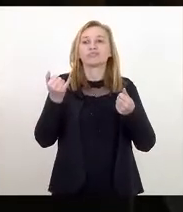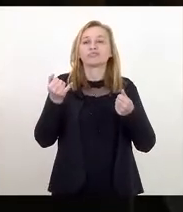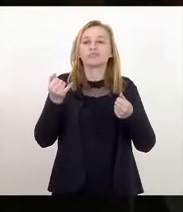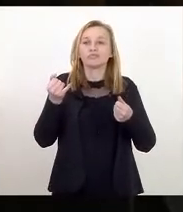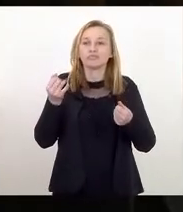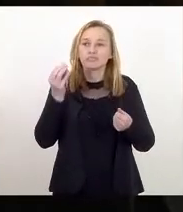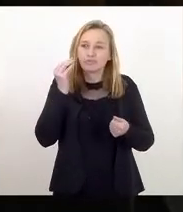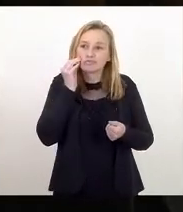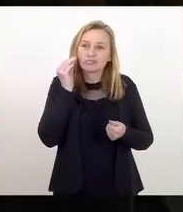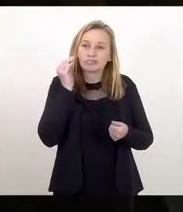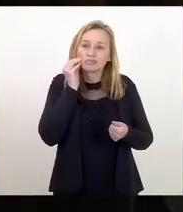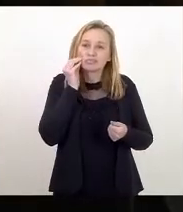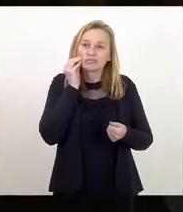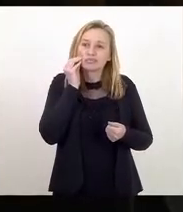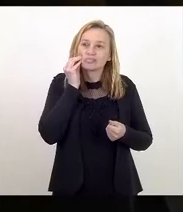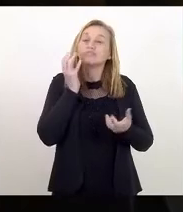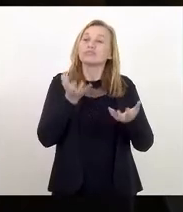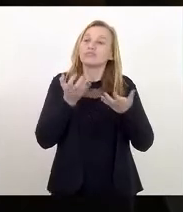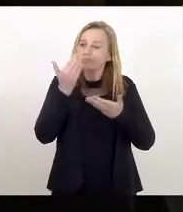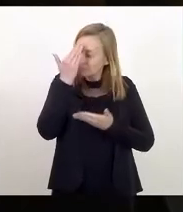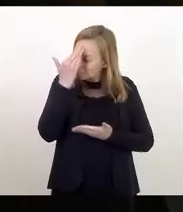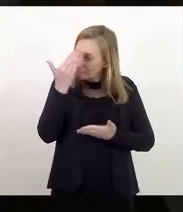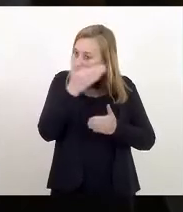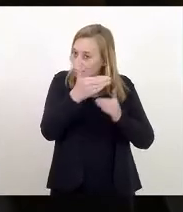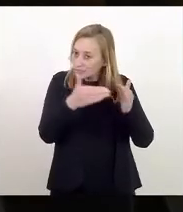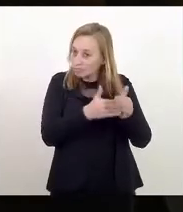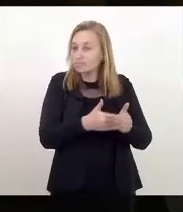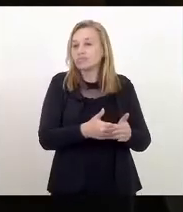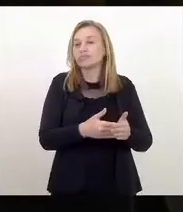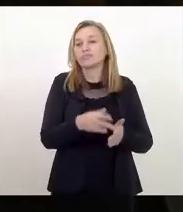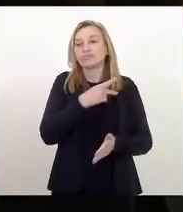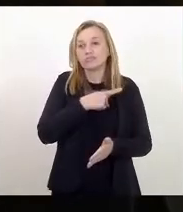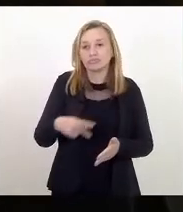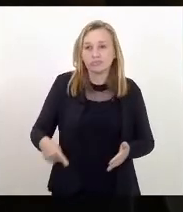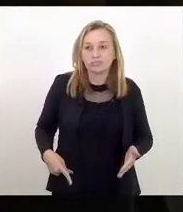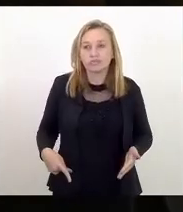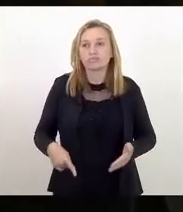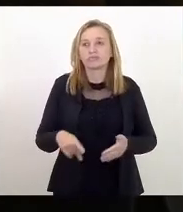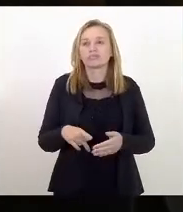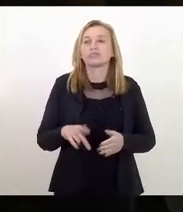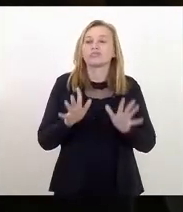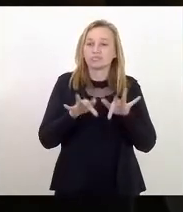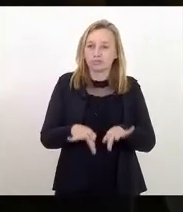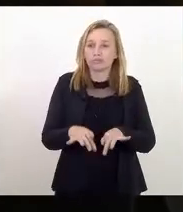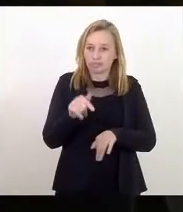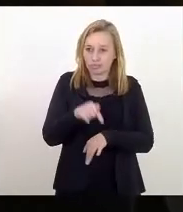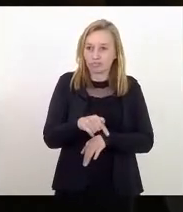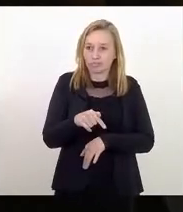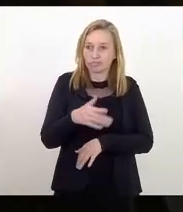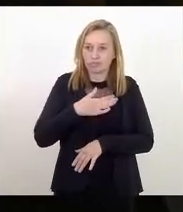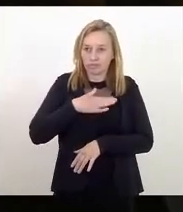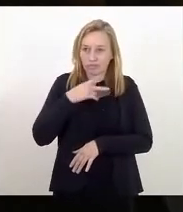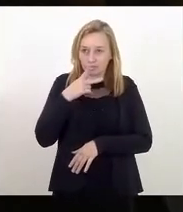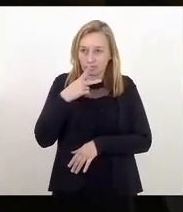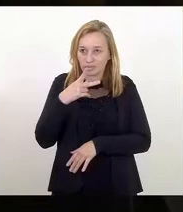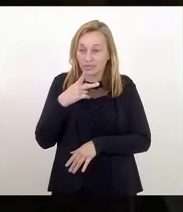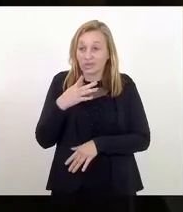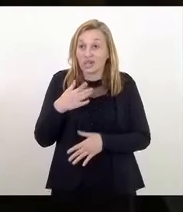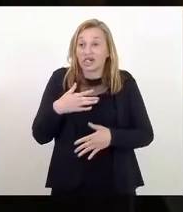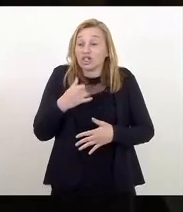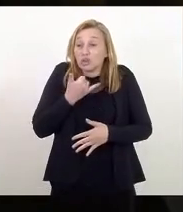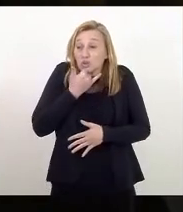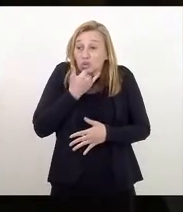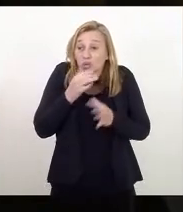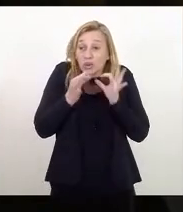oportunidade e queria agradecer a todos, queria agradecer ao presidente. Vou finalizar aqui, presidente, a minha fala, desculpa a minha empolgação,